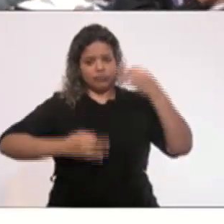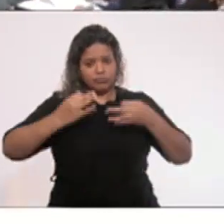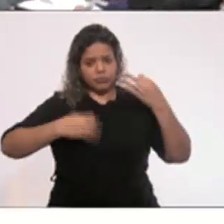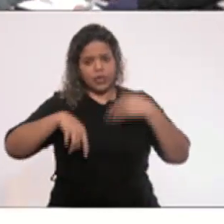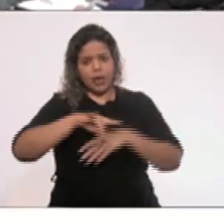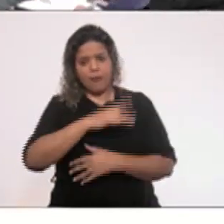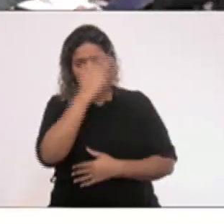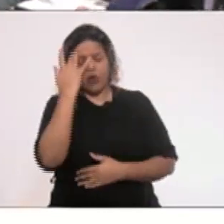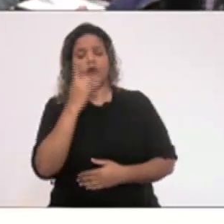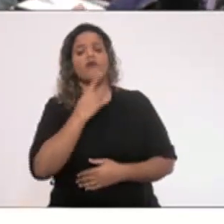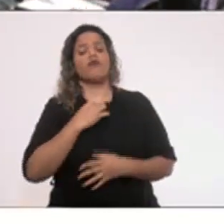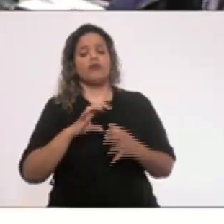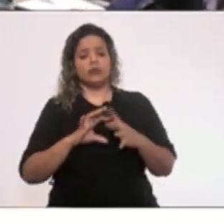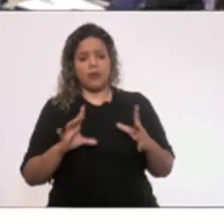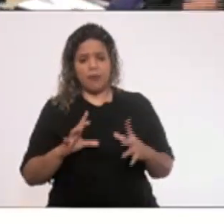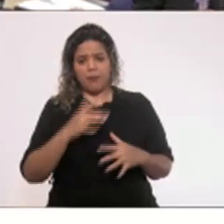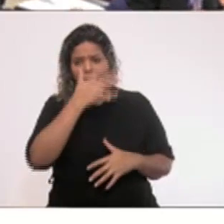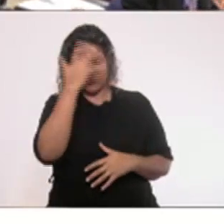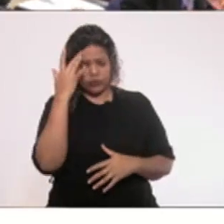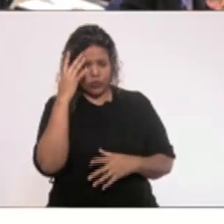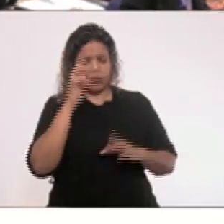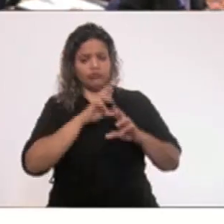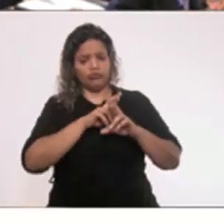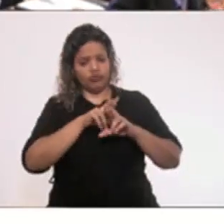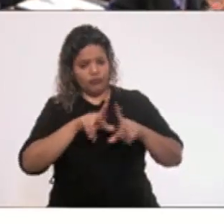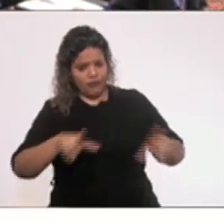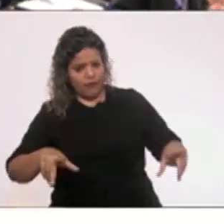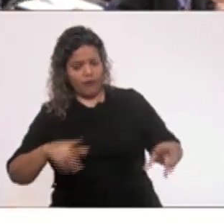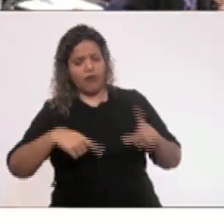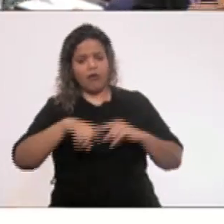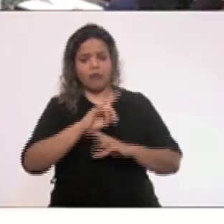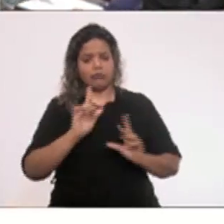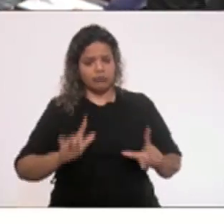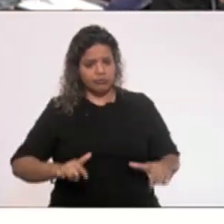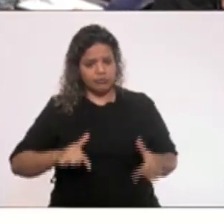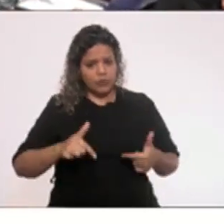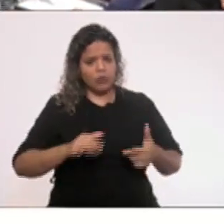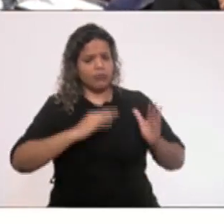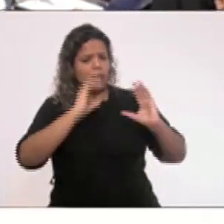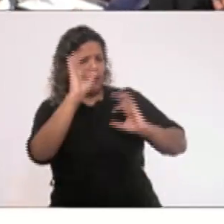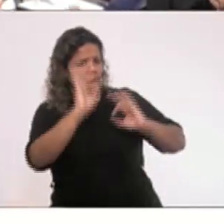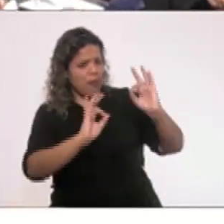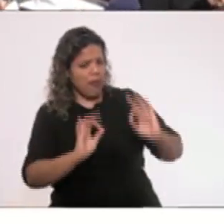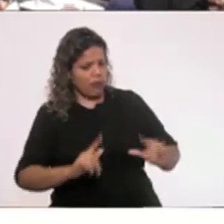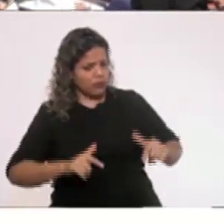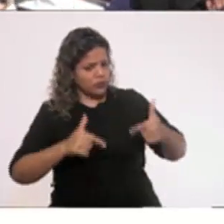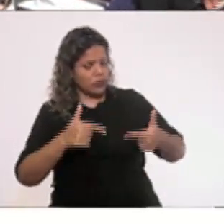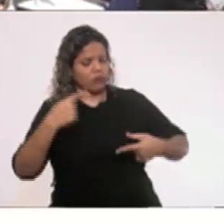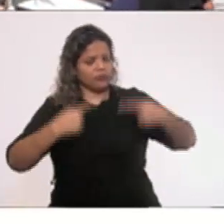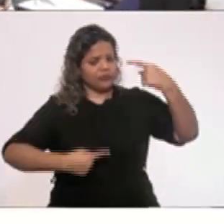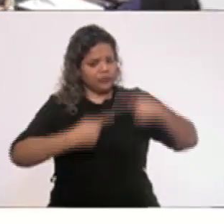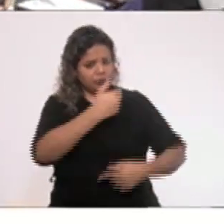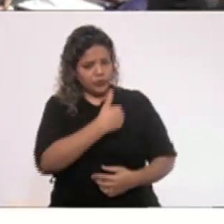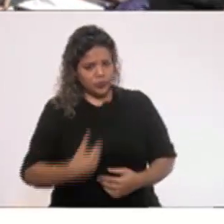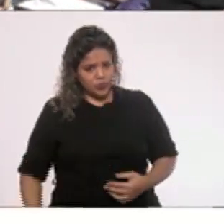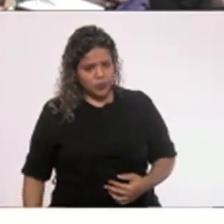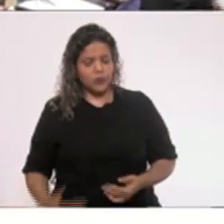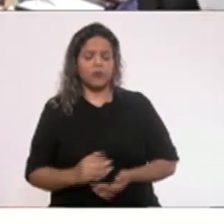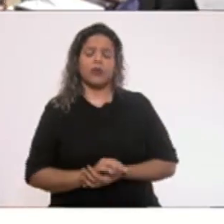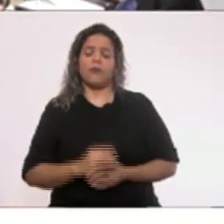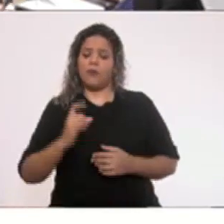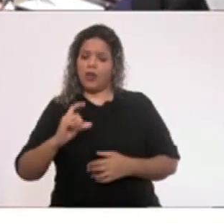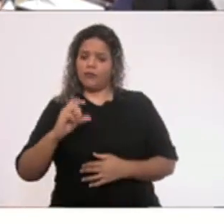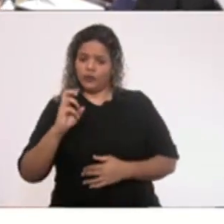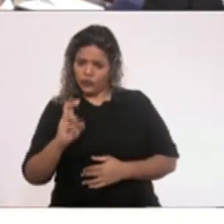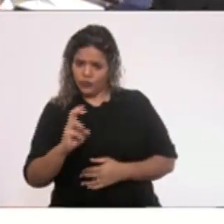de pessoas com documento de identificação diferenciado para a produção de programas e ações de políticas públicas. Parágrafo